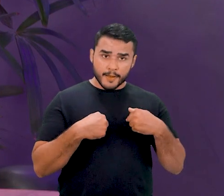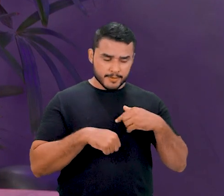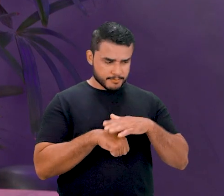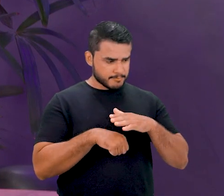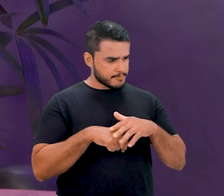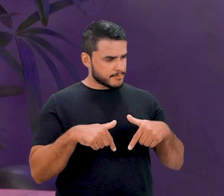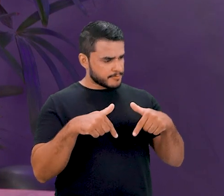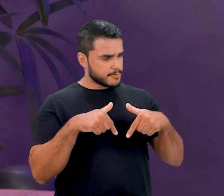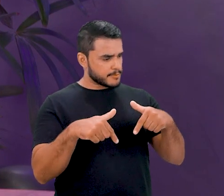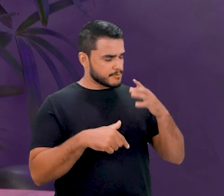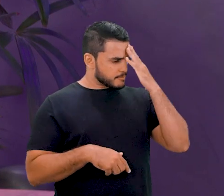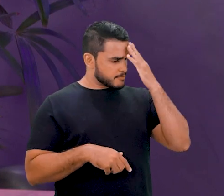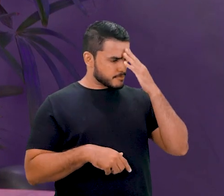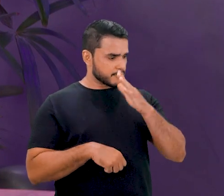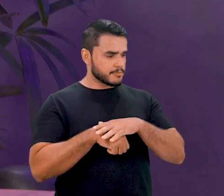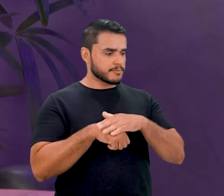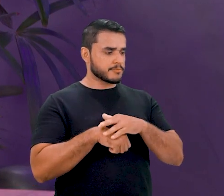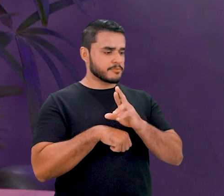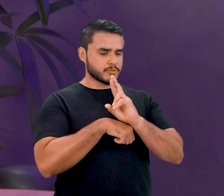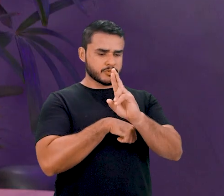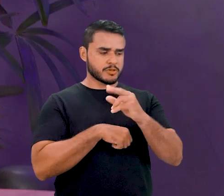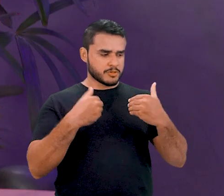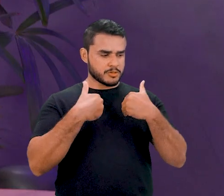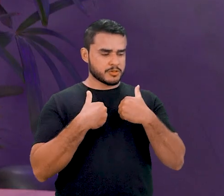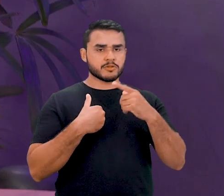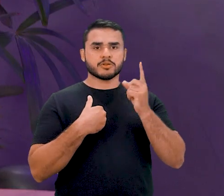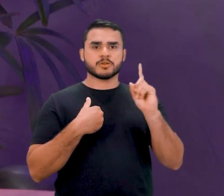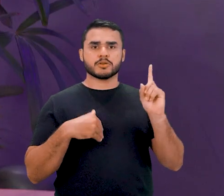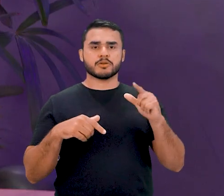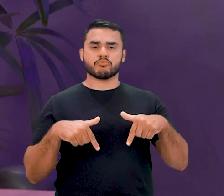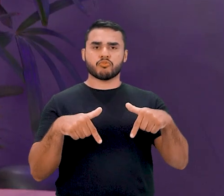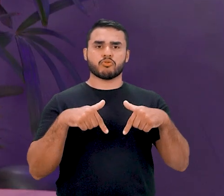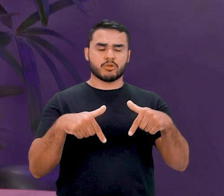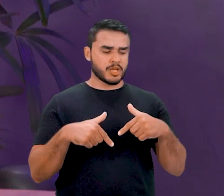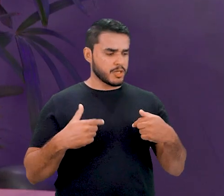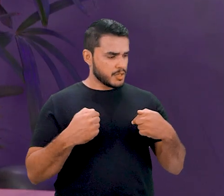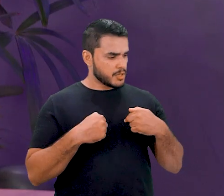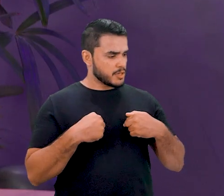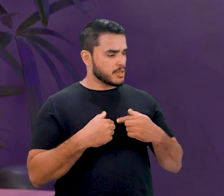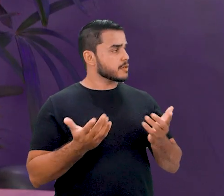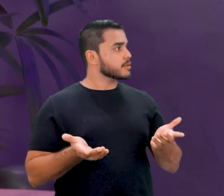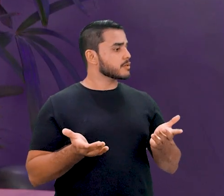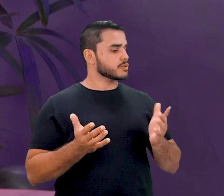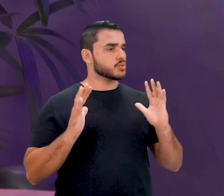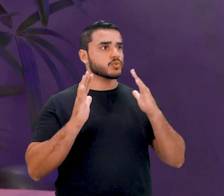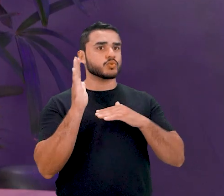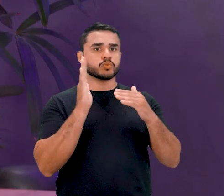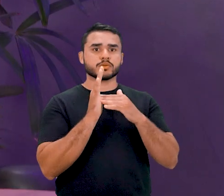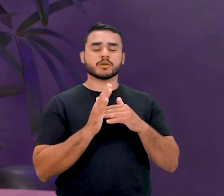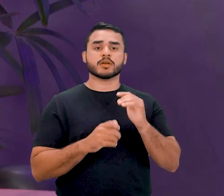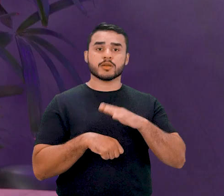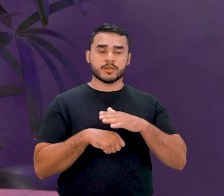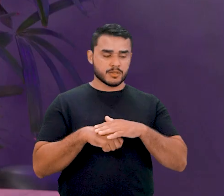protagonistas, e eu detesto quando as pessoas dizem que nós não somos protagonistas da luta da pessoa com deficiência. Que todas as pessoas são. Não, nós